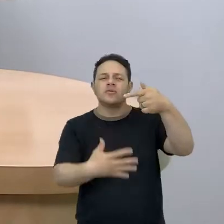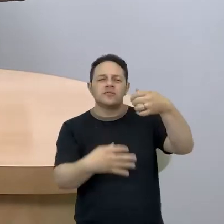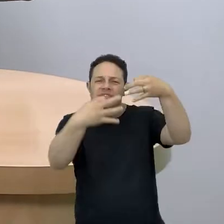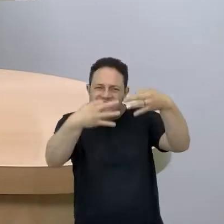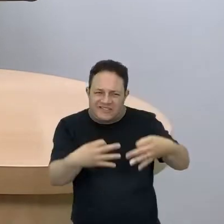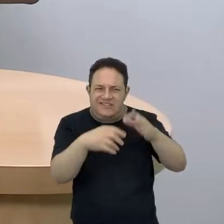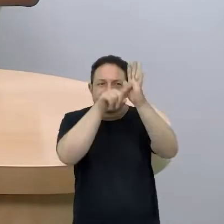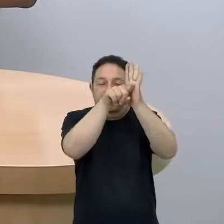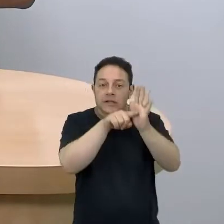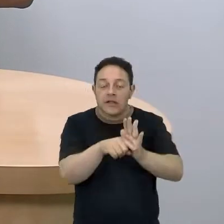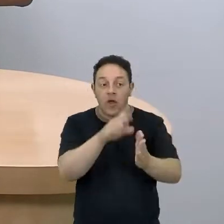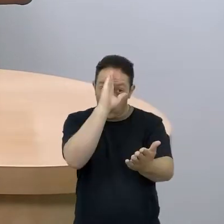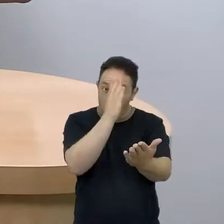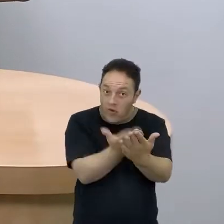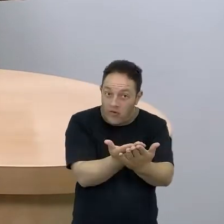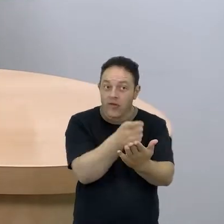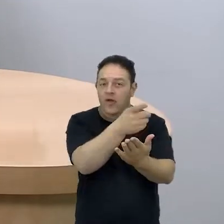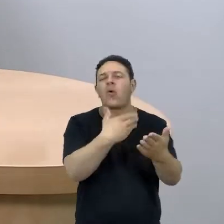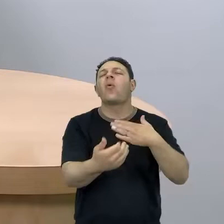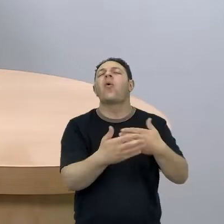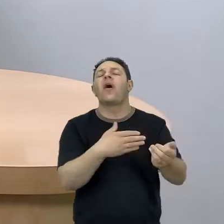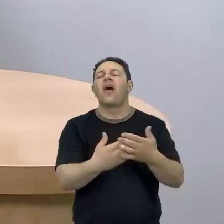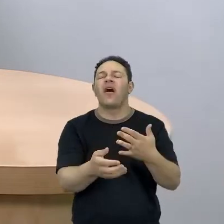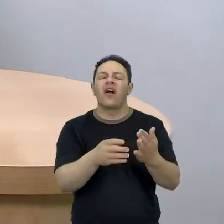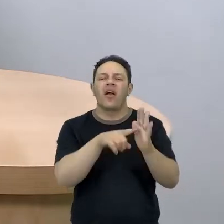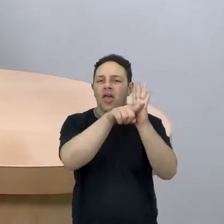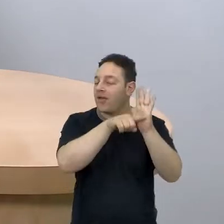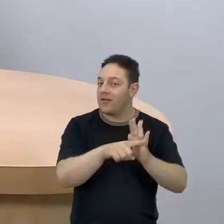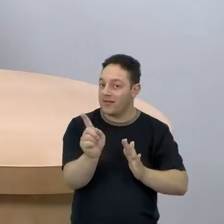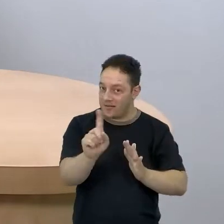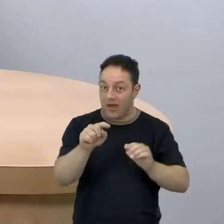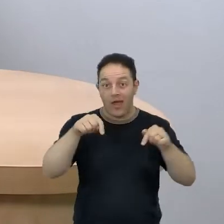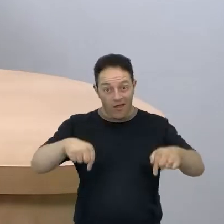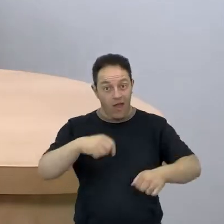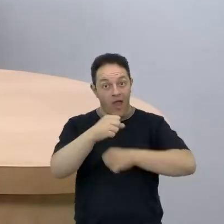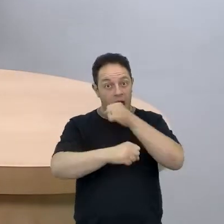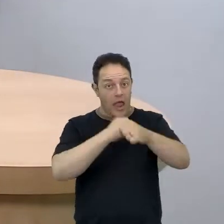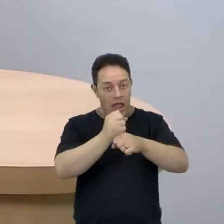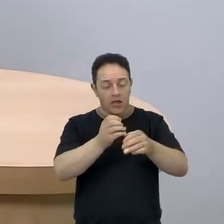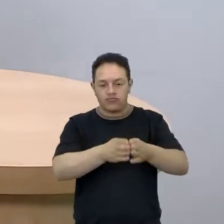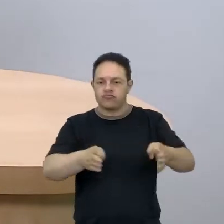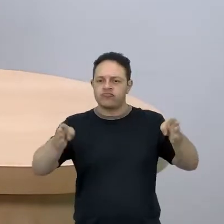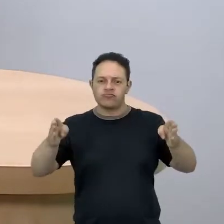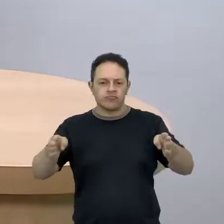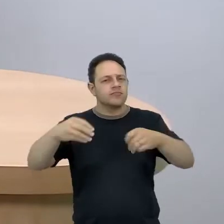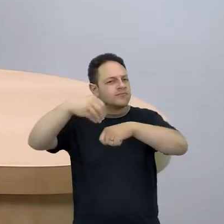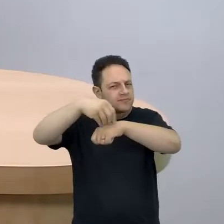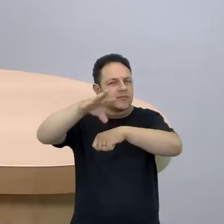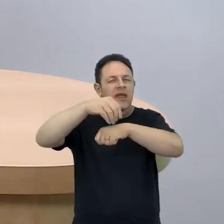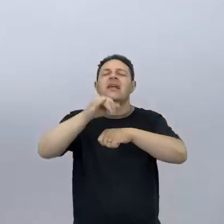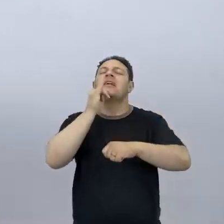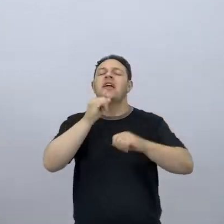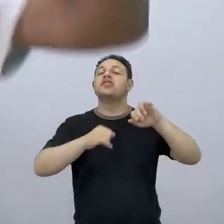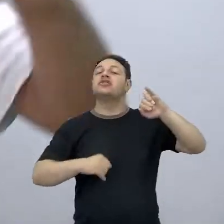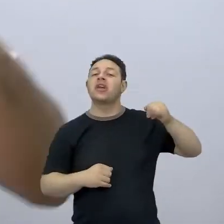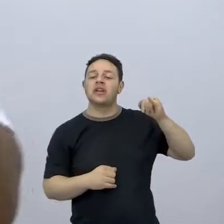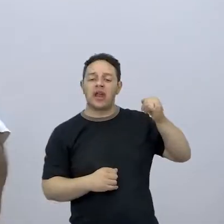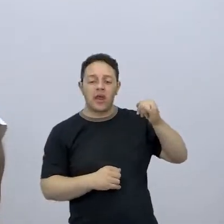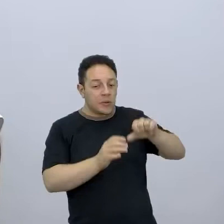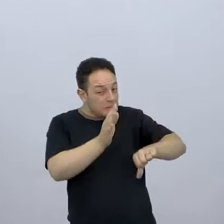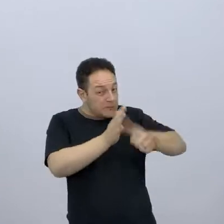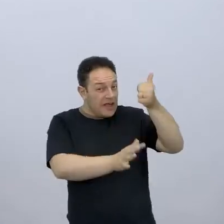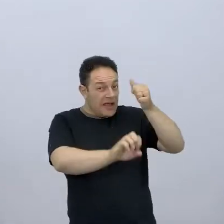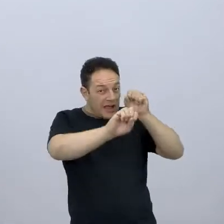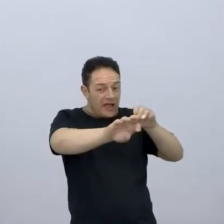informações Fontes limpas. confiáveis, né? Exatamente. Então esse ano ele foi muito ligado. Se você pegar a primeira aula do ano até aqui, você vai perceber